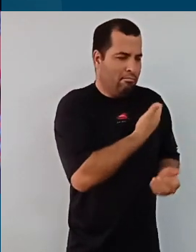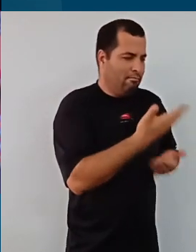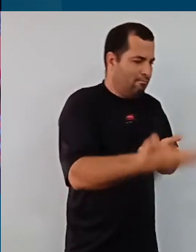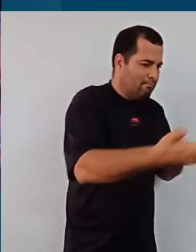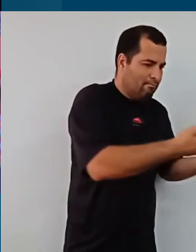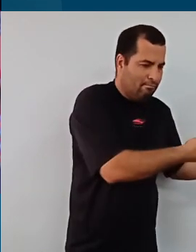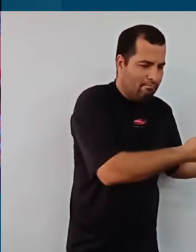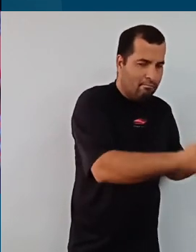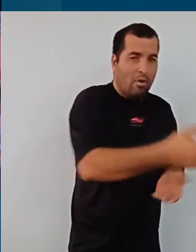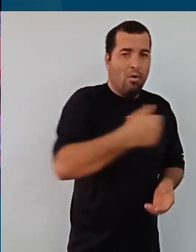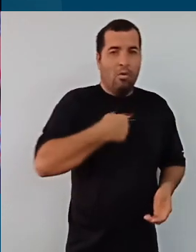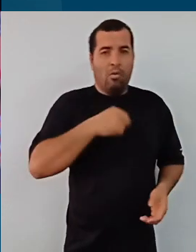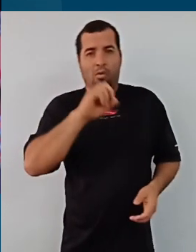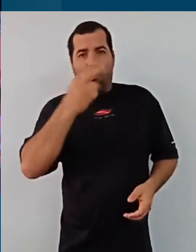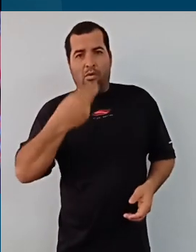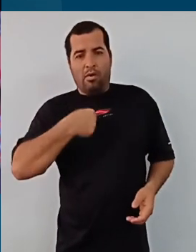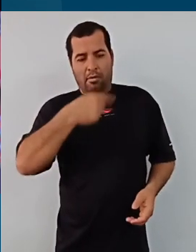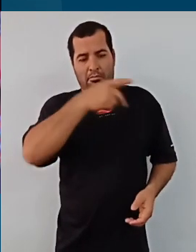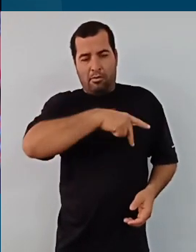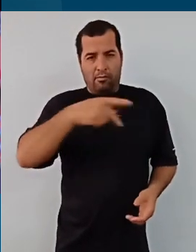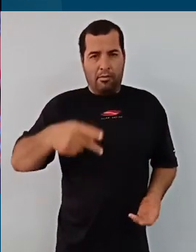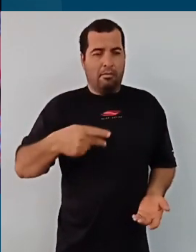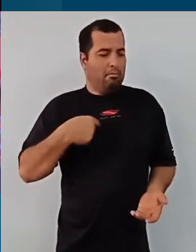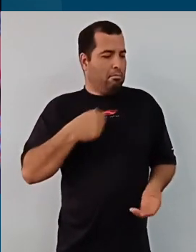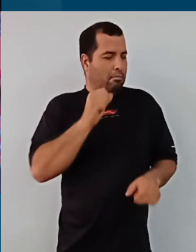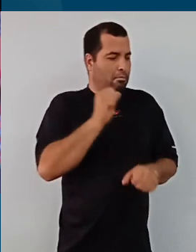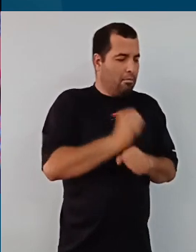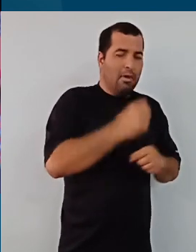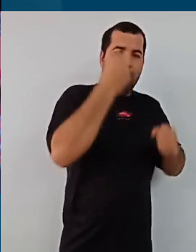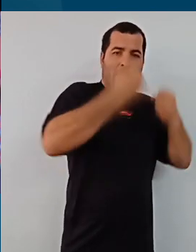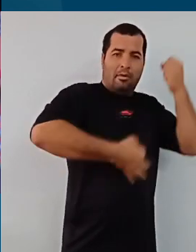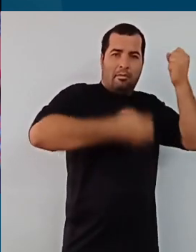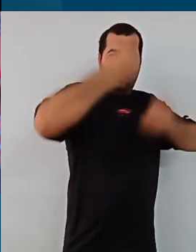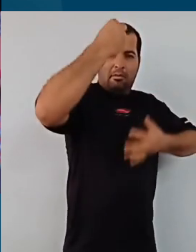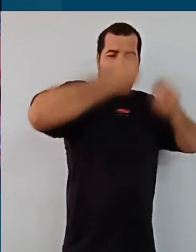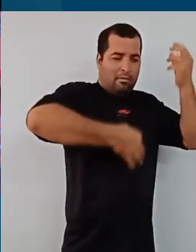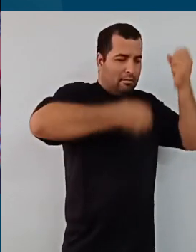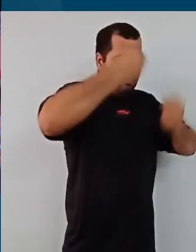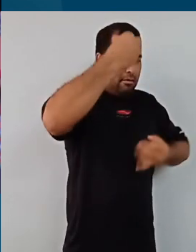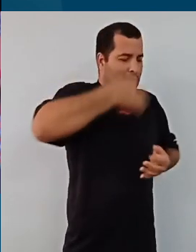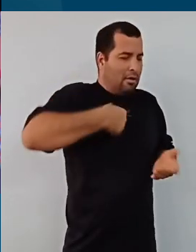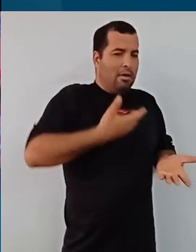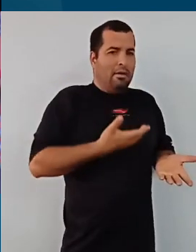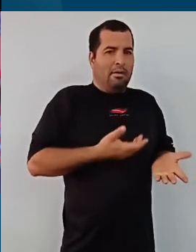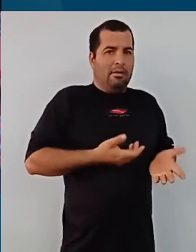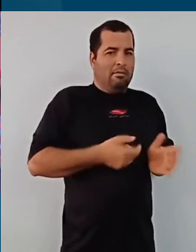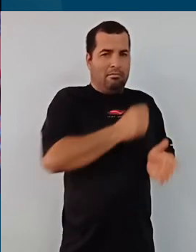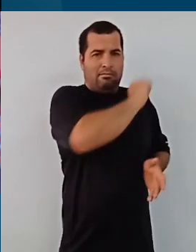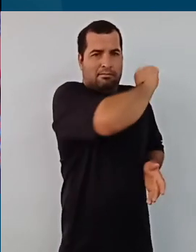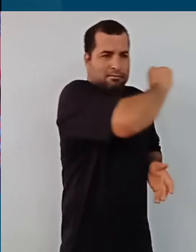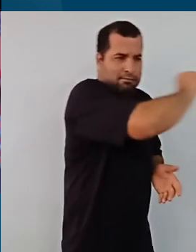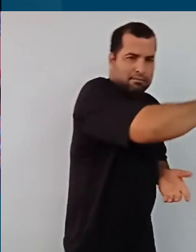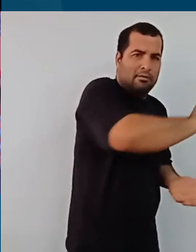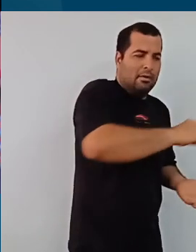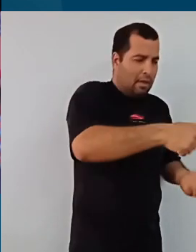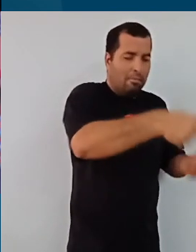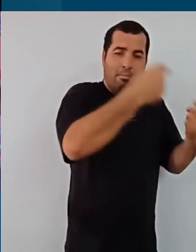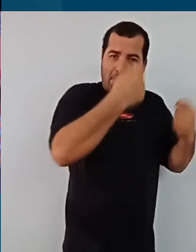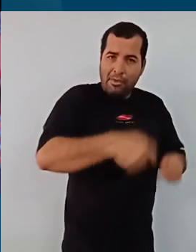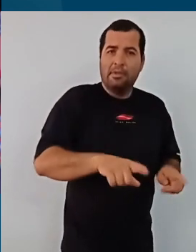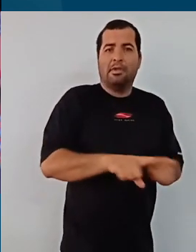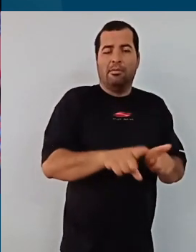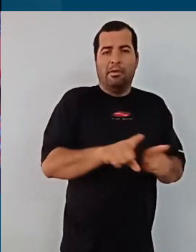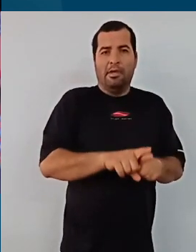momentos em que eu, de fato, paro e dou uma aula que é expositiva e que ela precisa também, porque esse